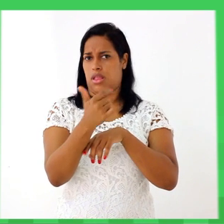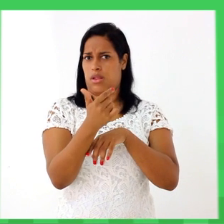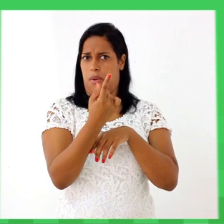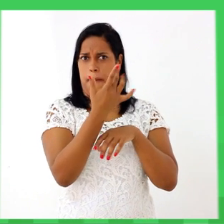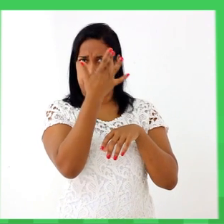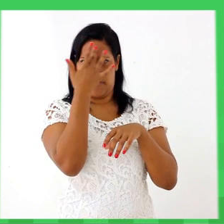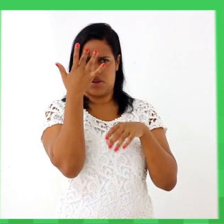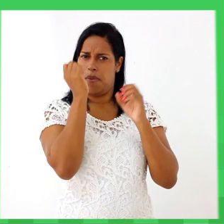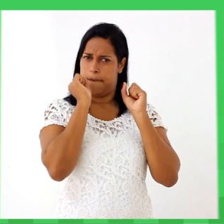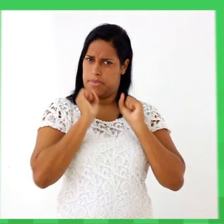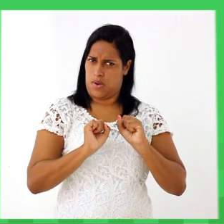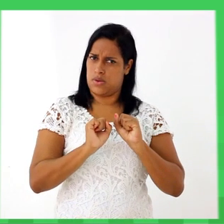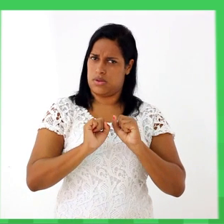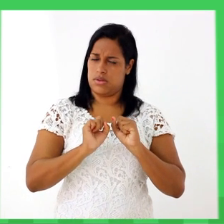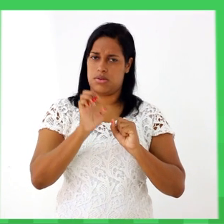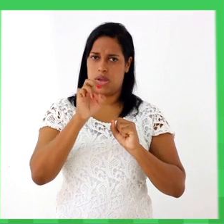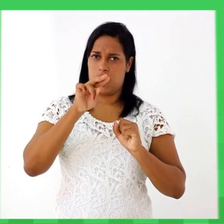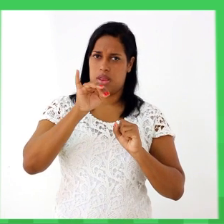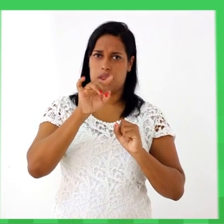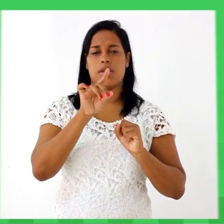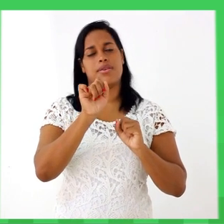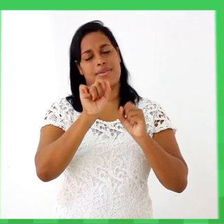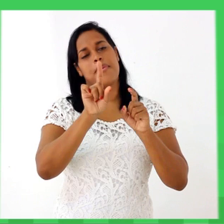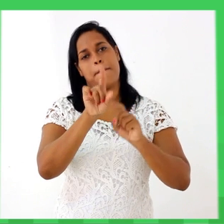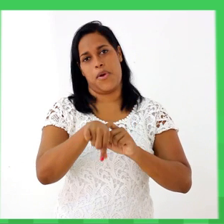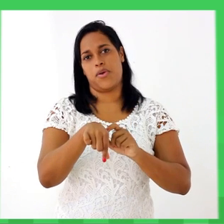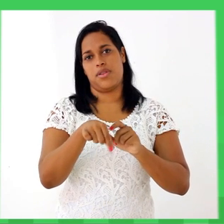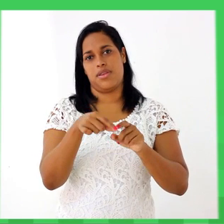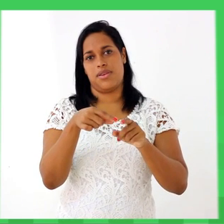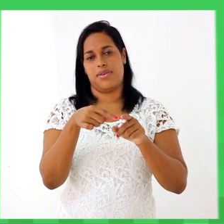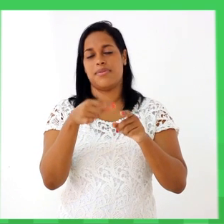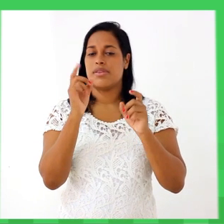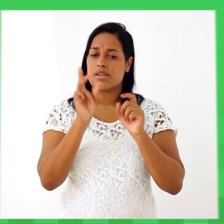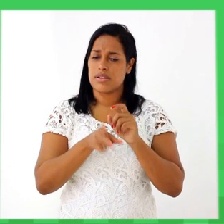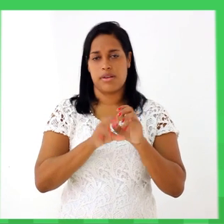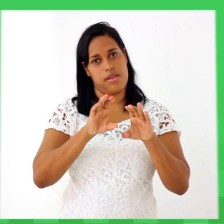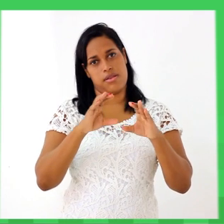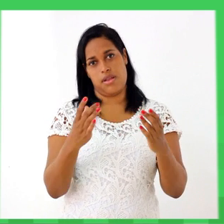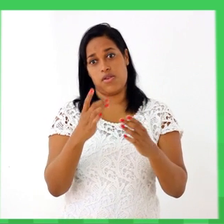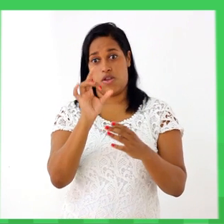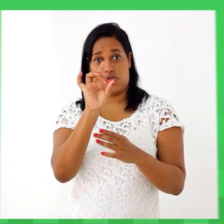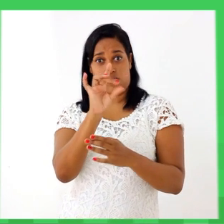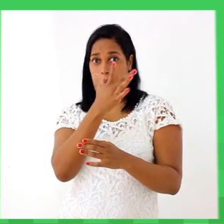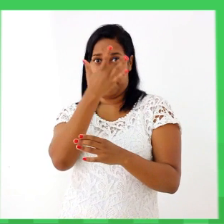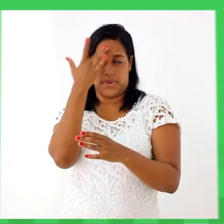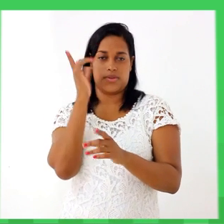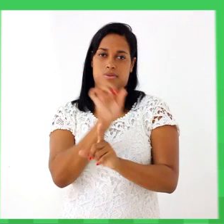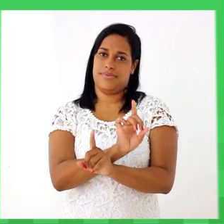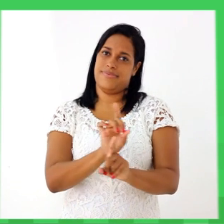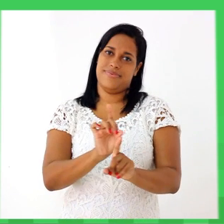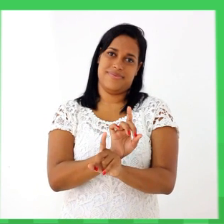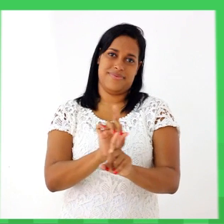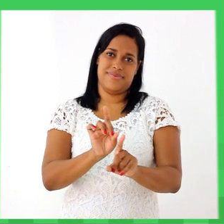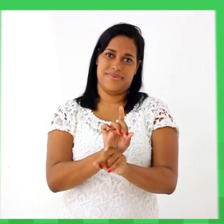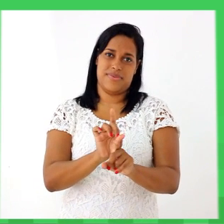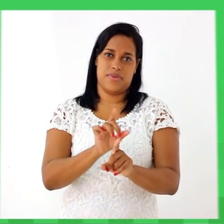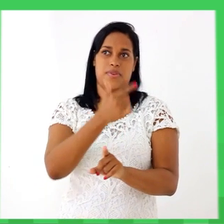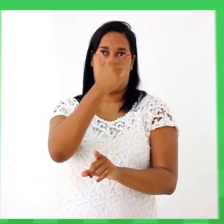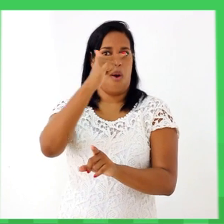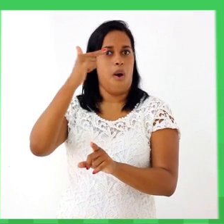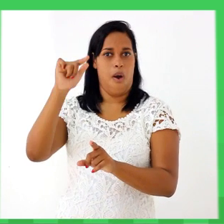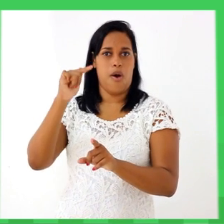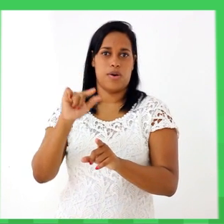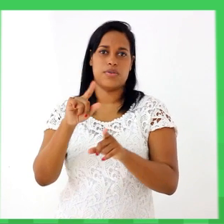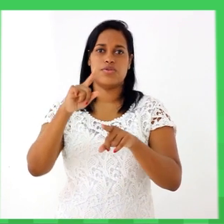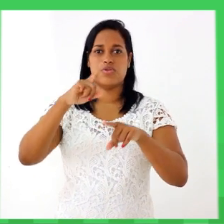E pode ser uma entidade? Sim. Não necessariamente vão ser pessoas a minha entidade.